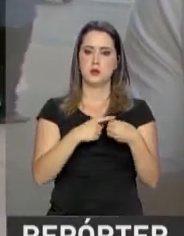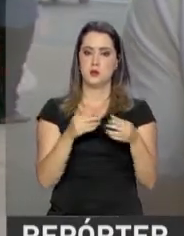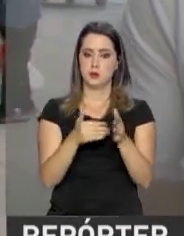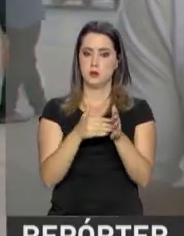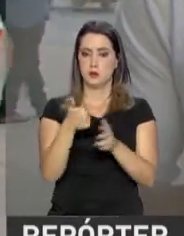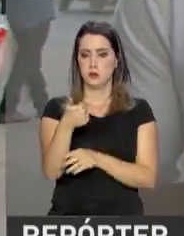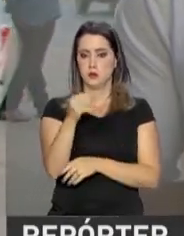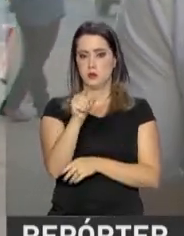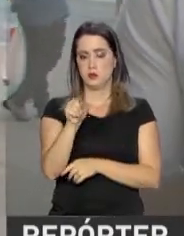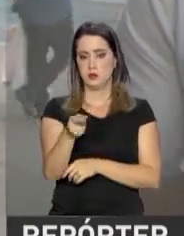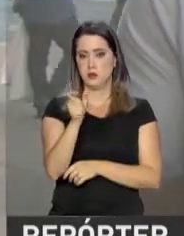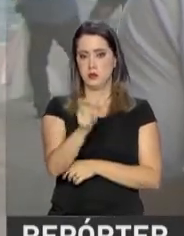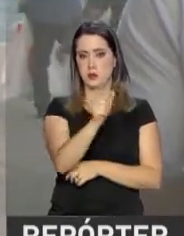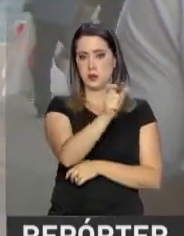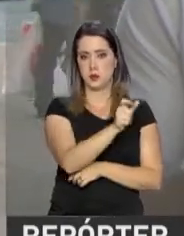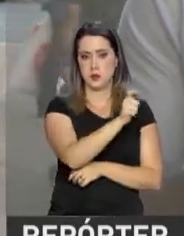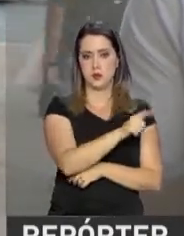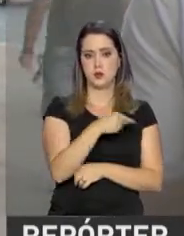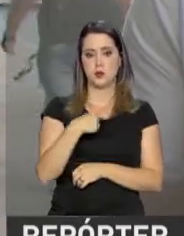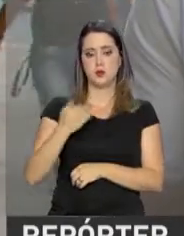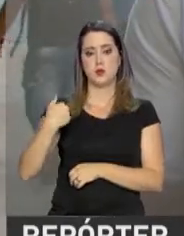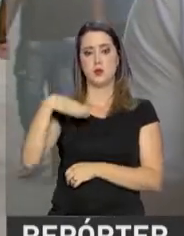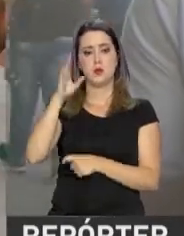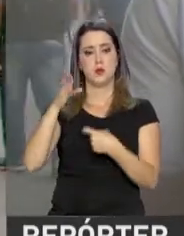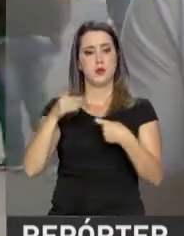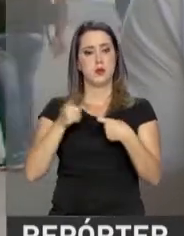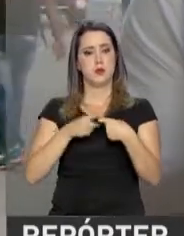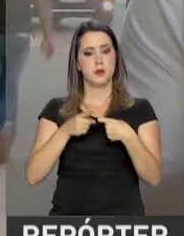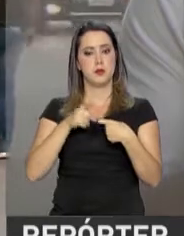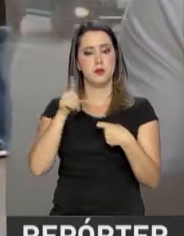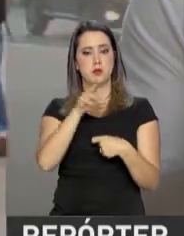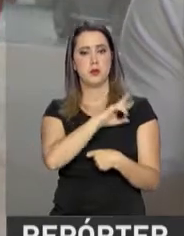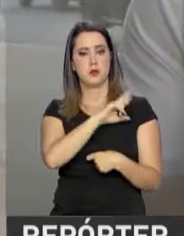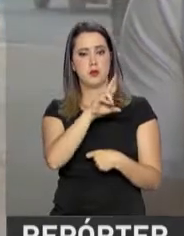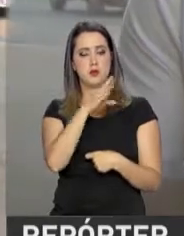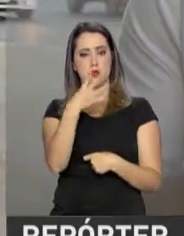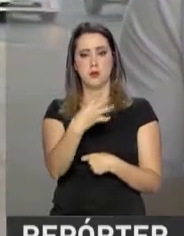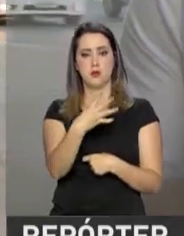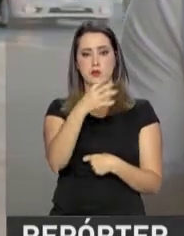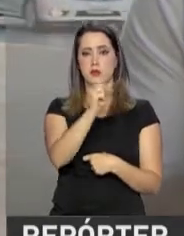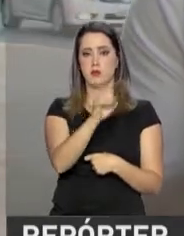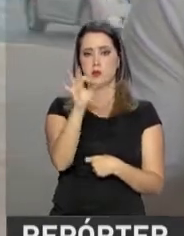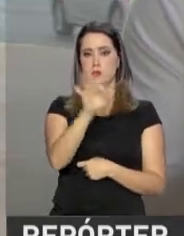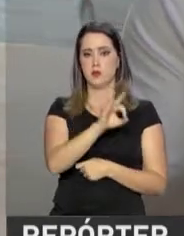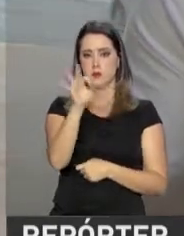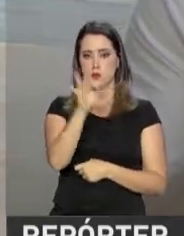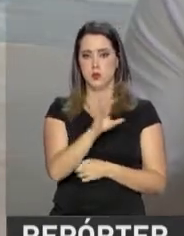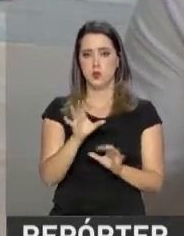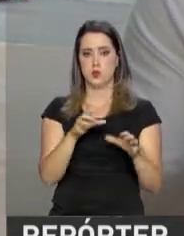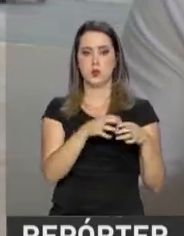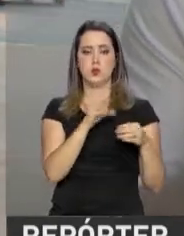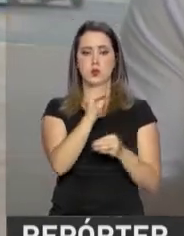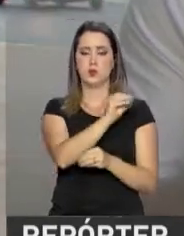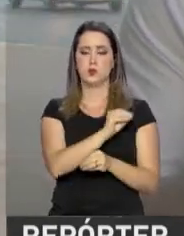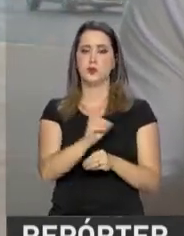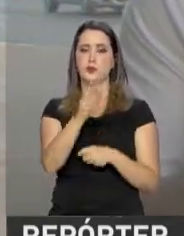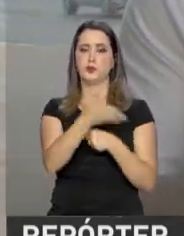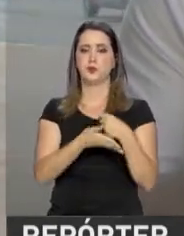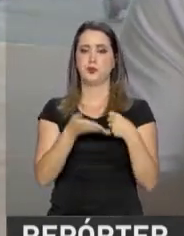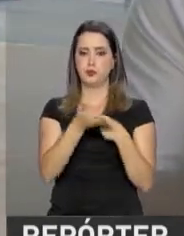10 mil habitantes por exemplo o mais médicos é responsável por 48% das equipes de atenção básica